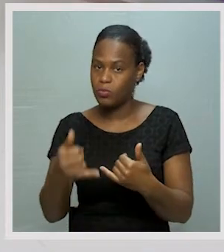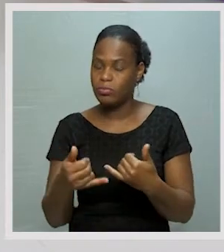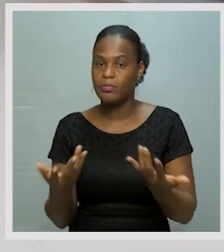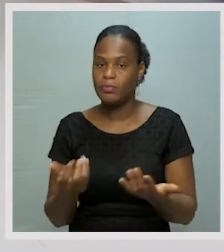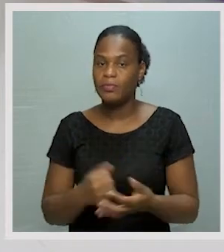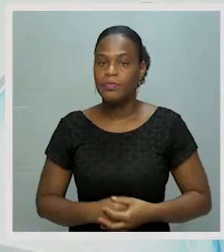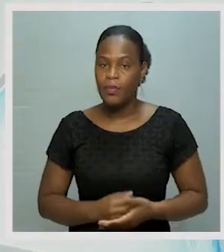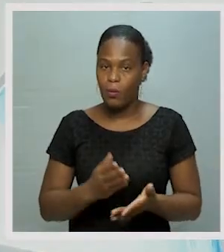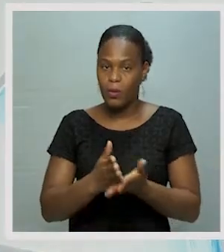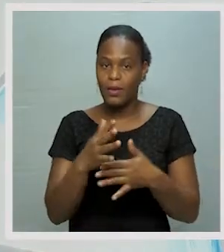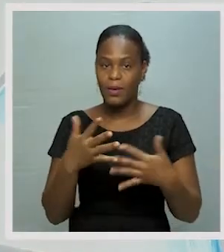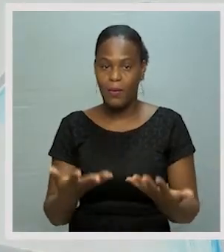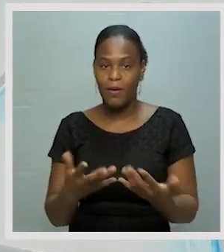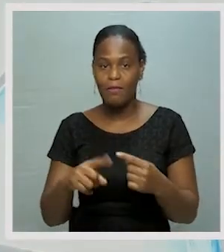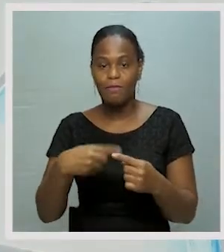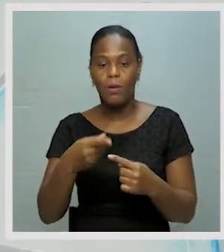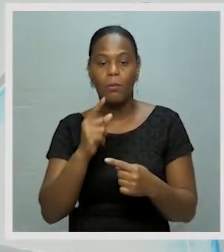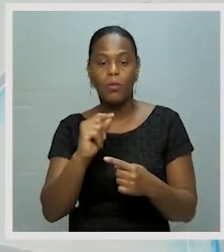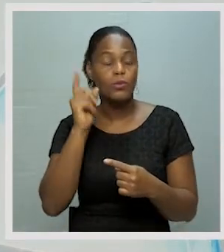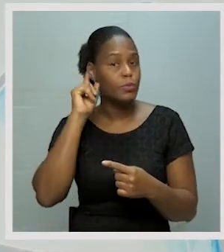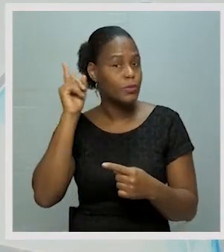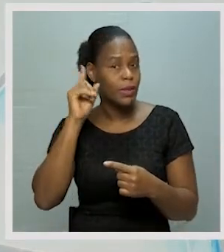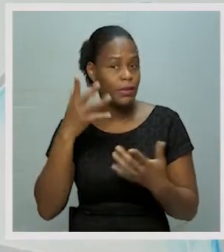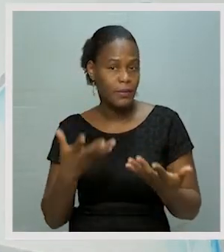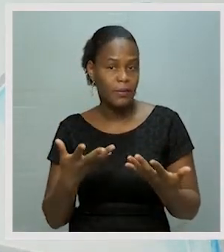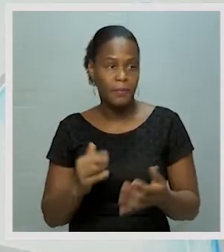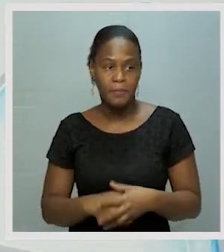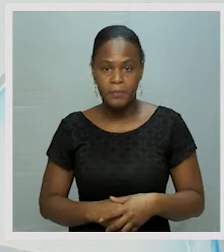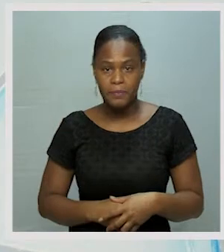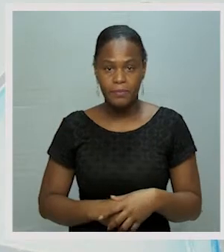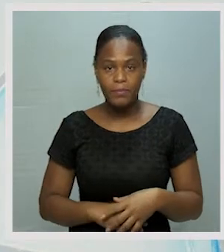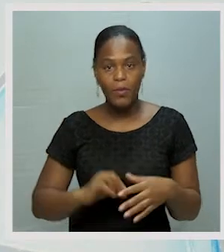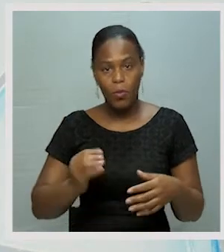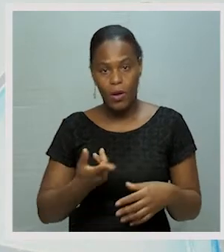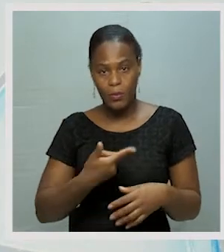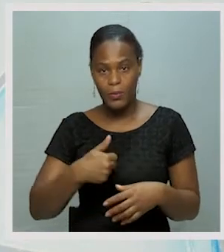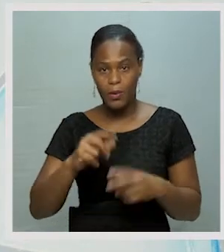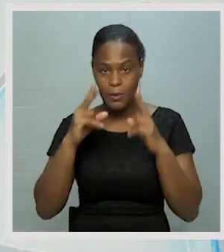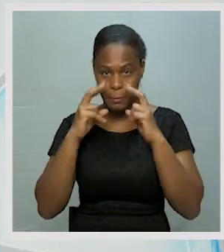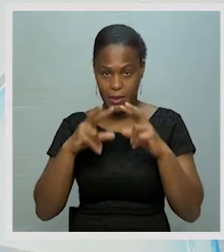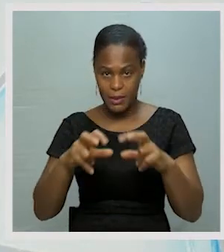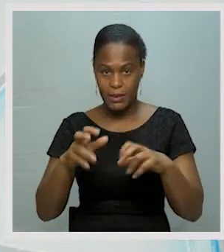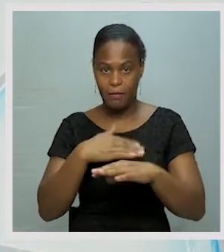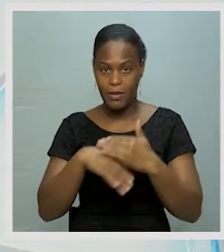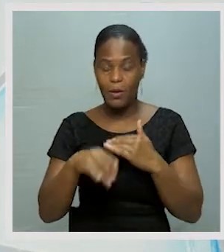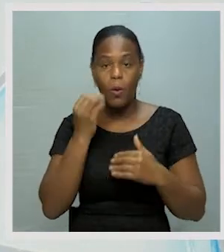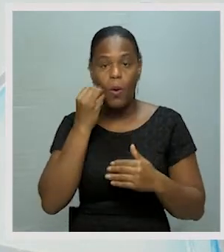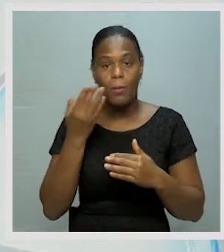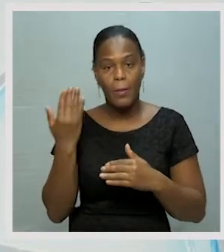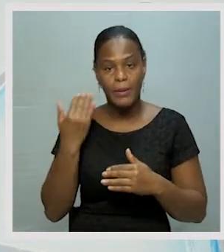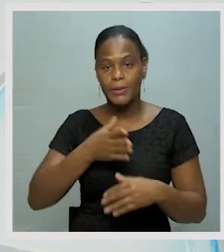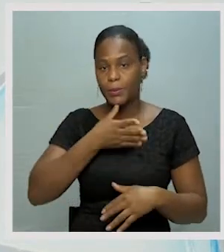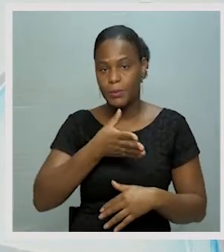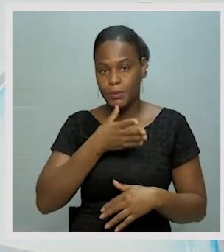vamos passar a um ponto importante. Quando nós pesquisamos, conforme nós dissemos,